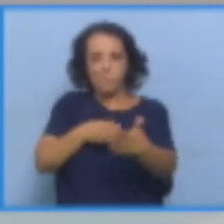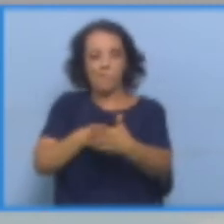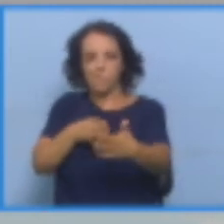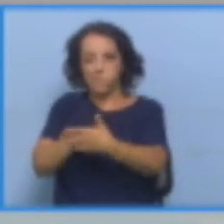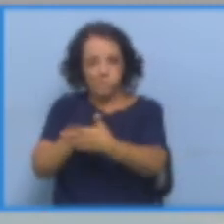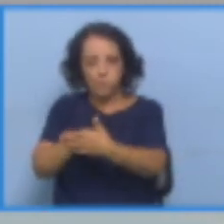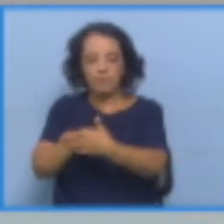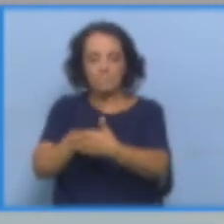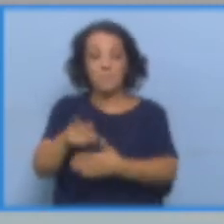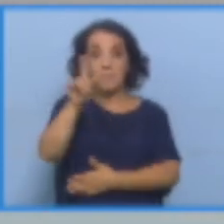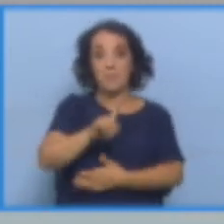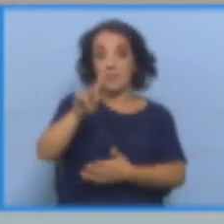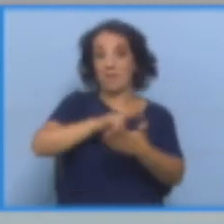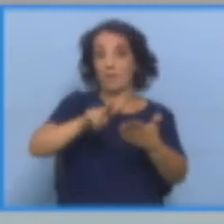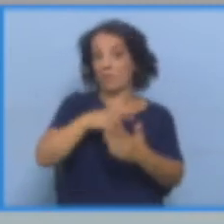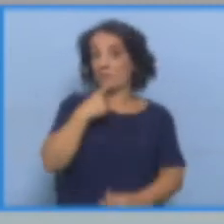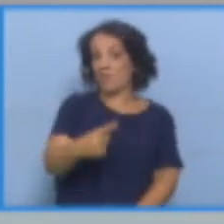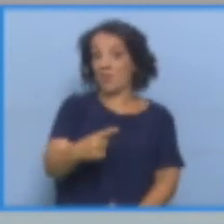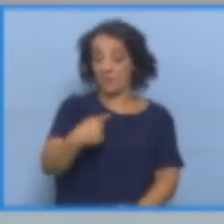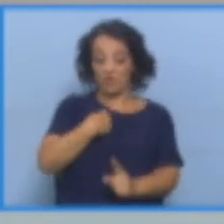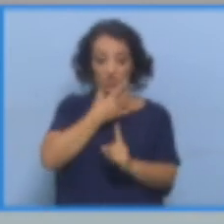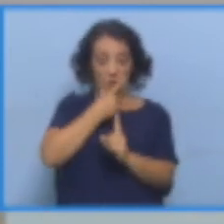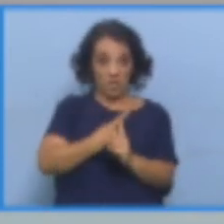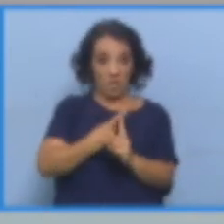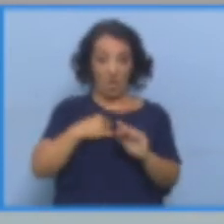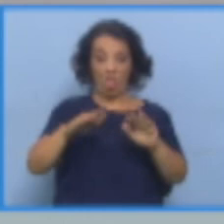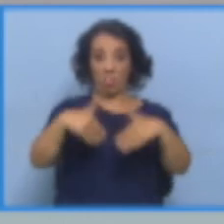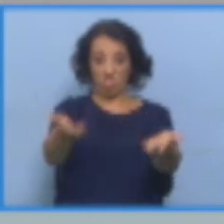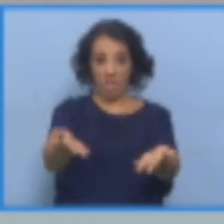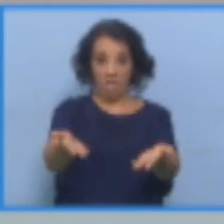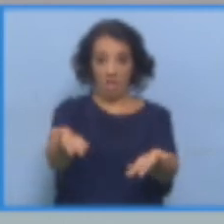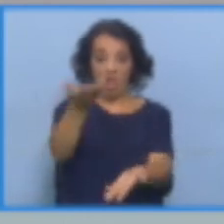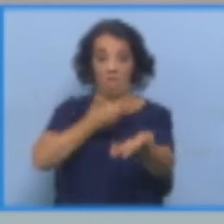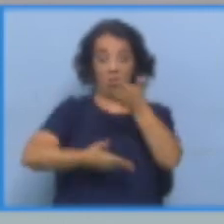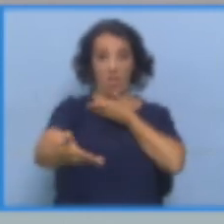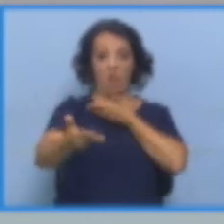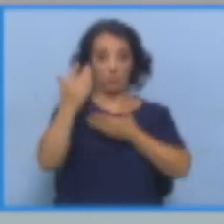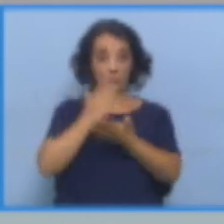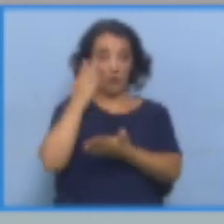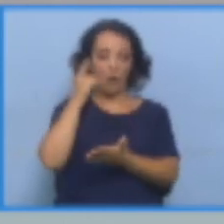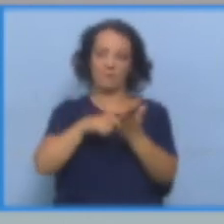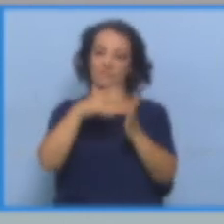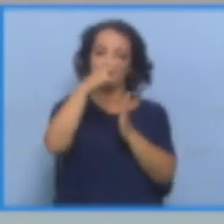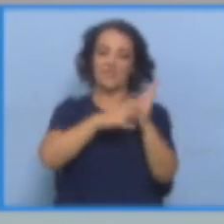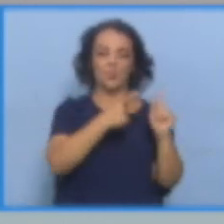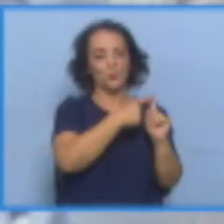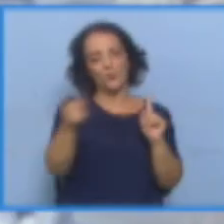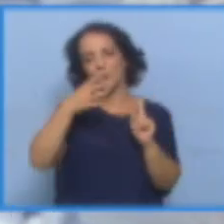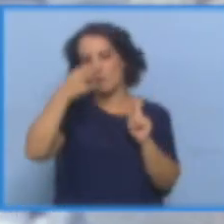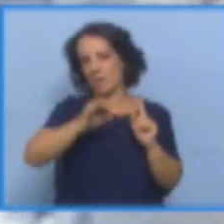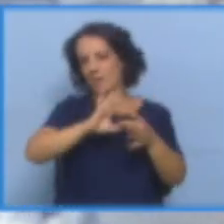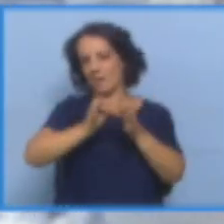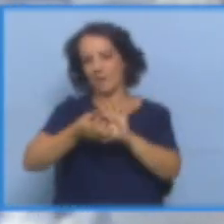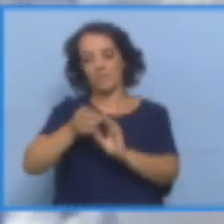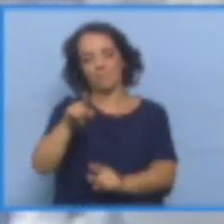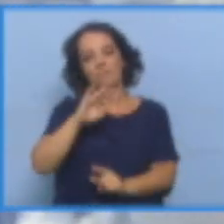a primeira leitura diz-me que sozinho, sem me dar e sem receber o que o outro me dá, também não sou. Percorre todo este texto, todos estes textos, a dinâmica